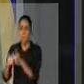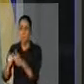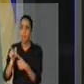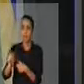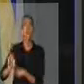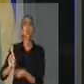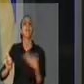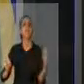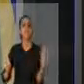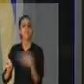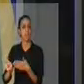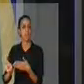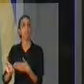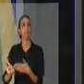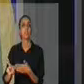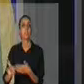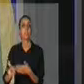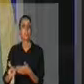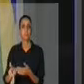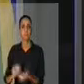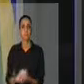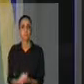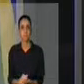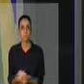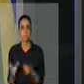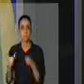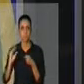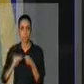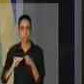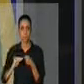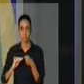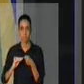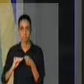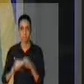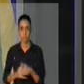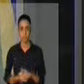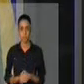18 micro-regiões e 6 macro-regiões.